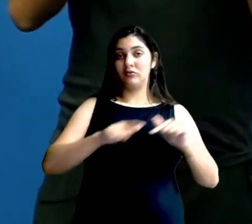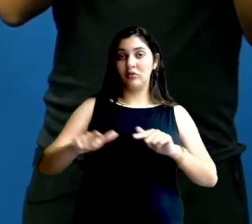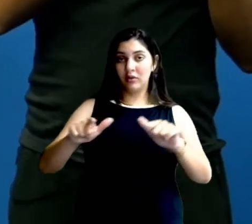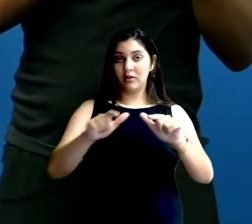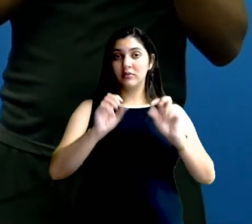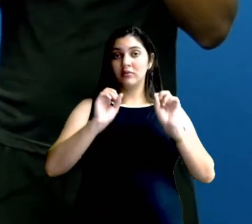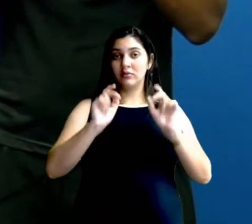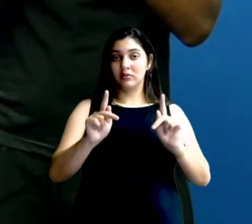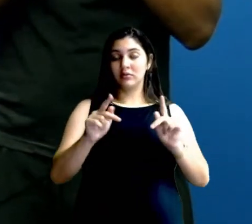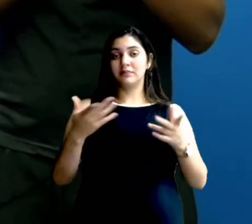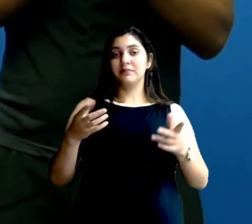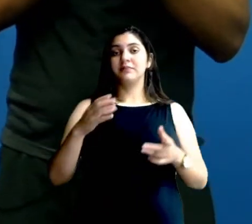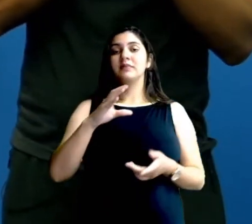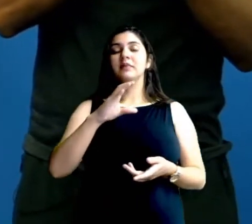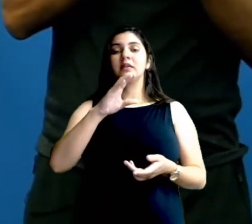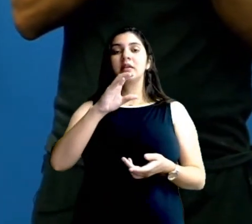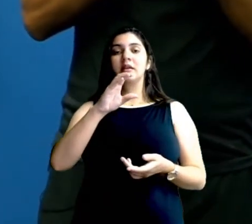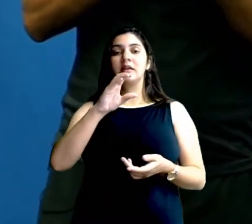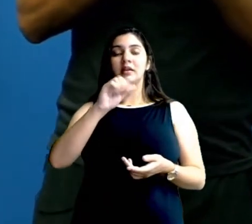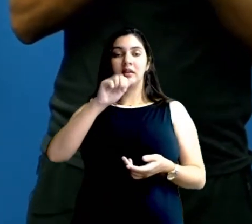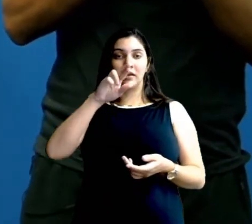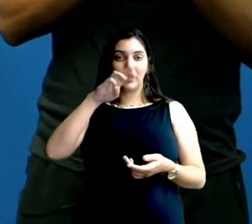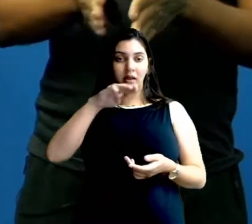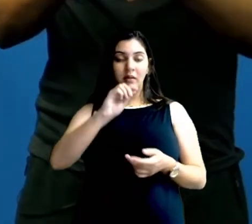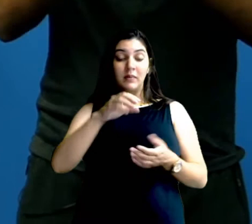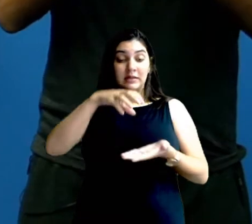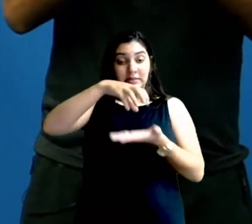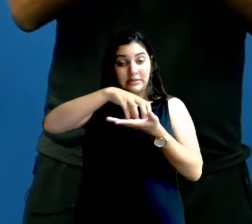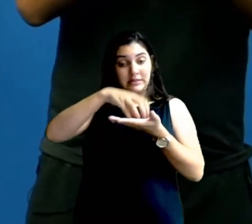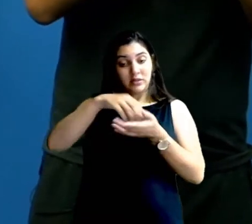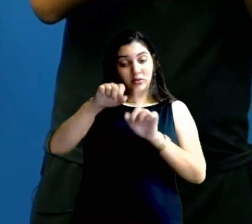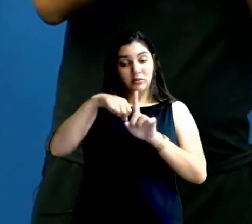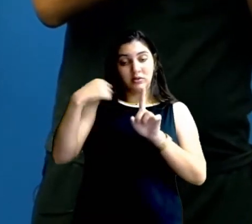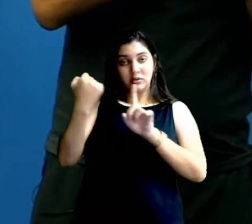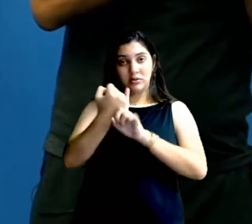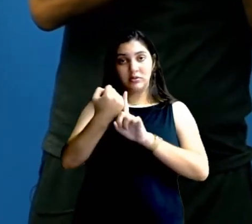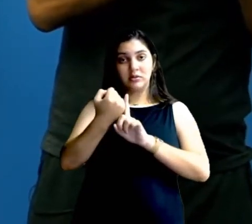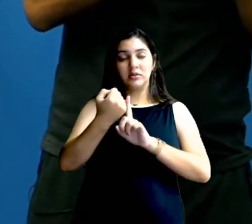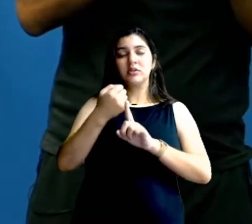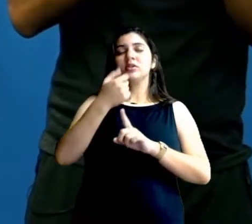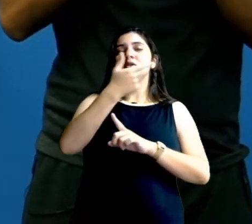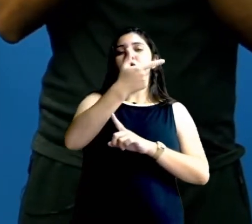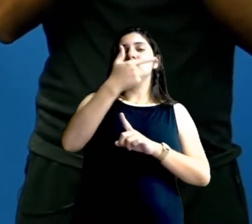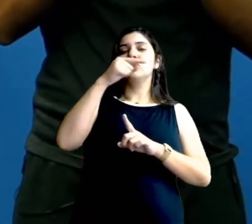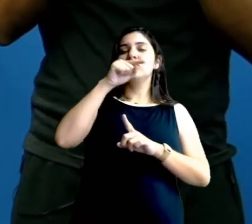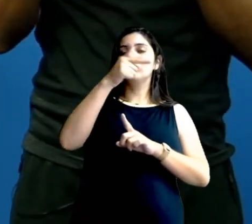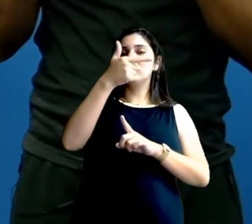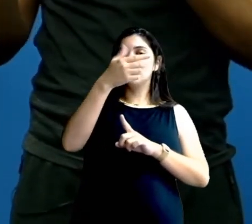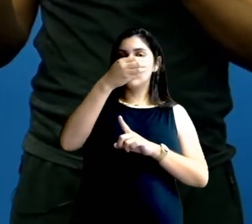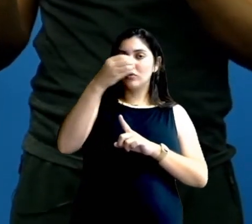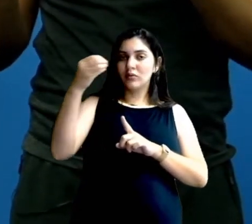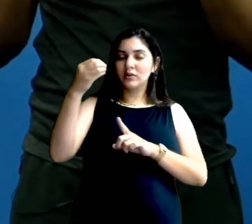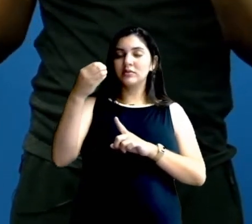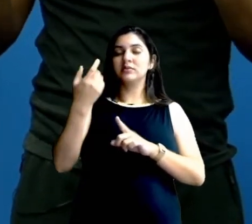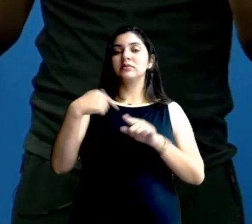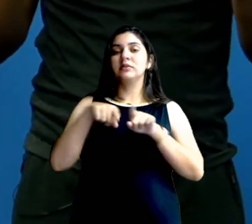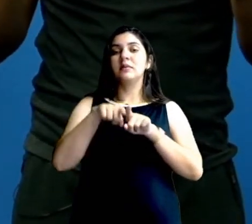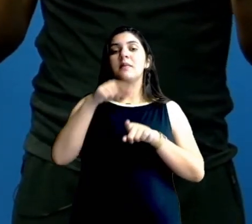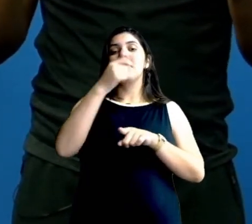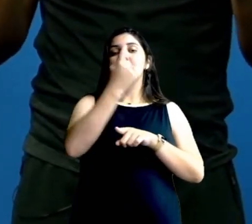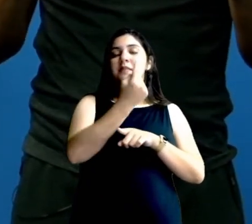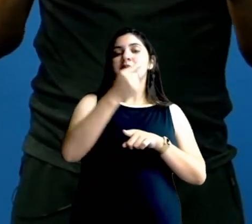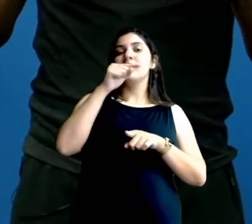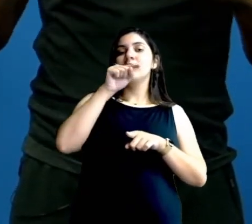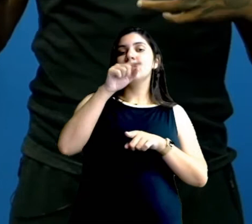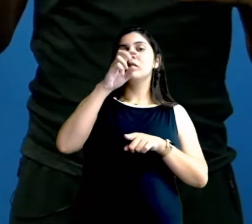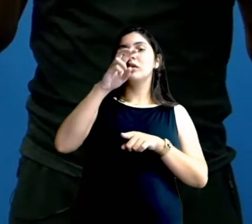e carma foi centro desta sociedade entre os anos de 2.400 em 1570 antes de Cristo